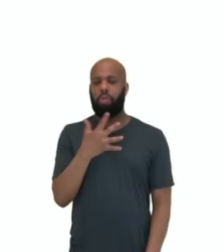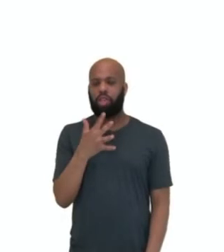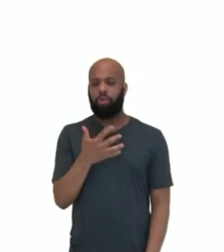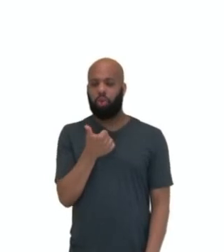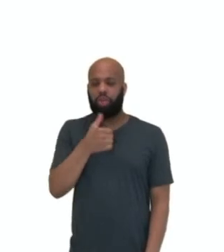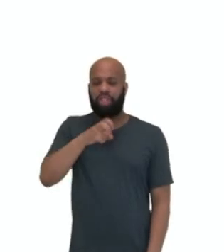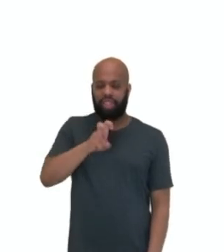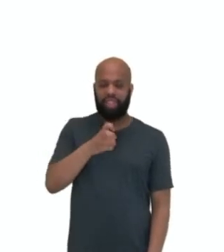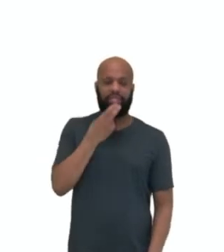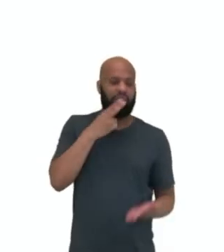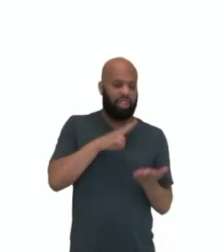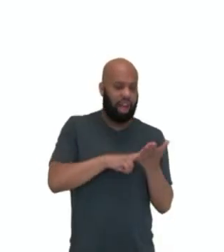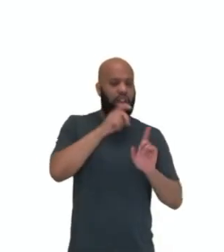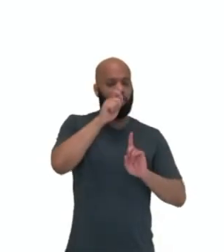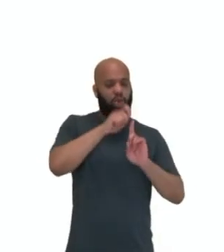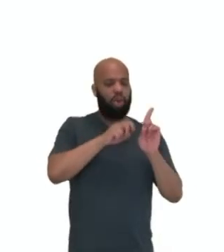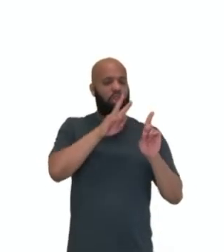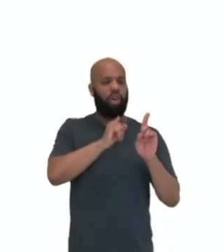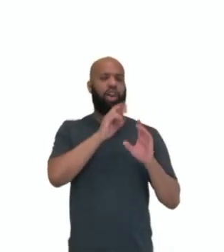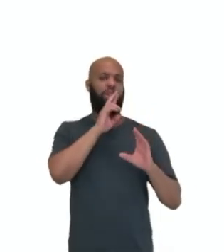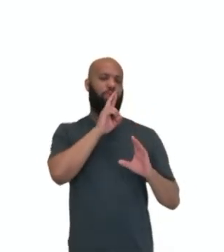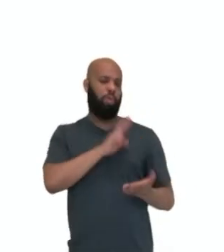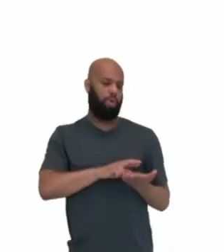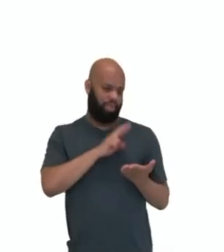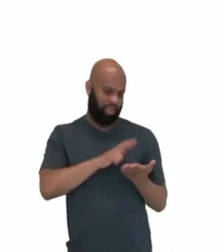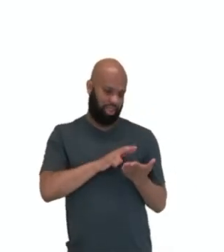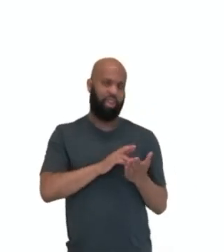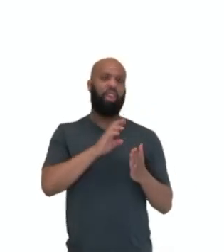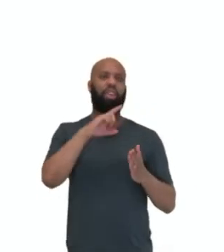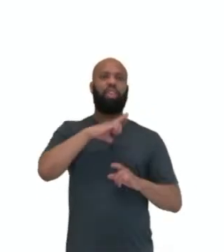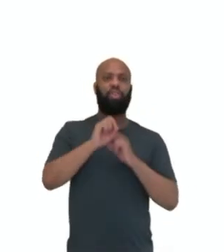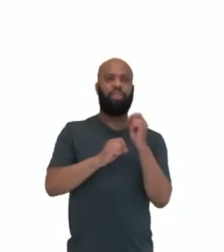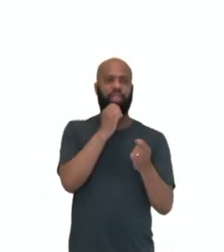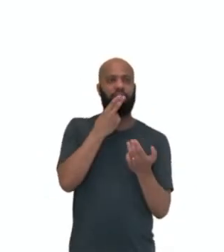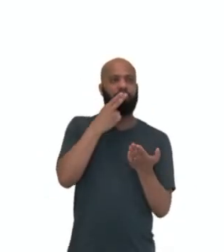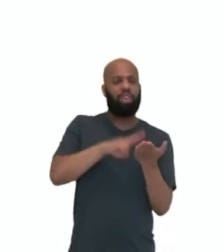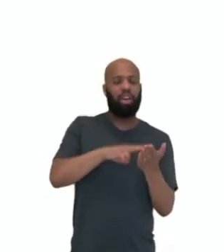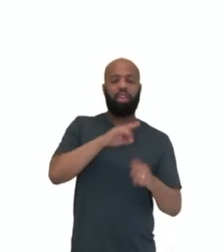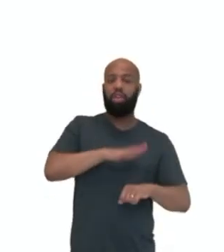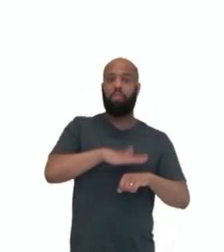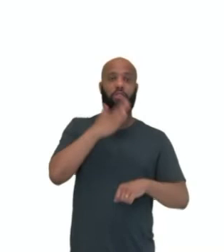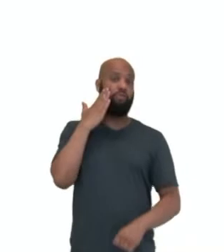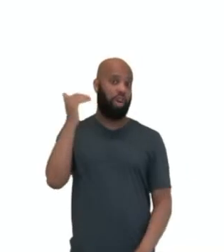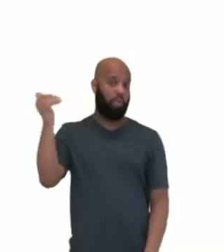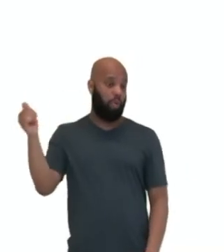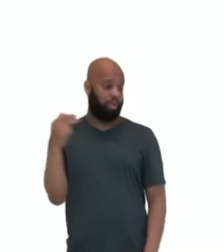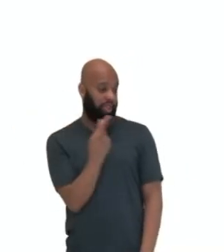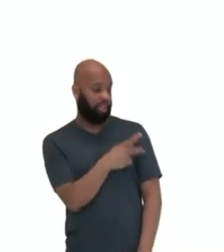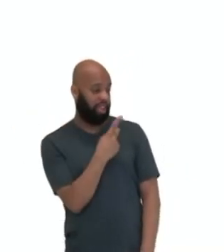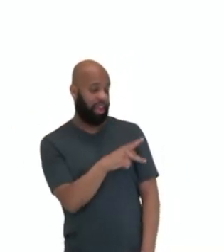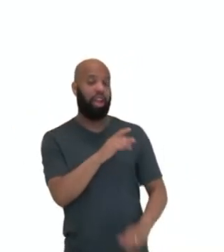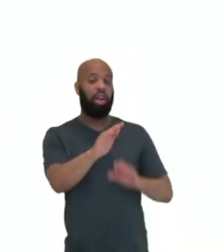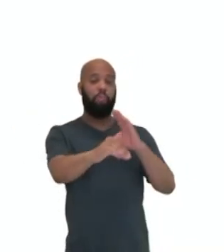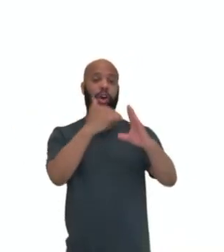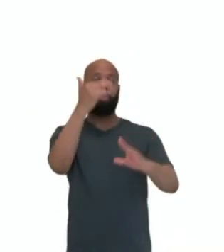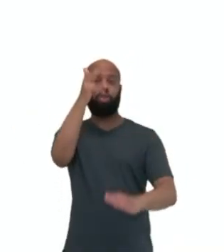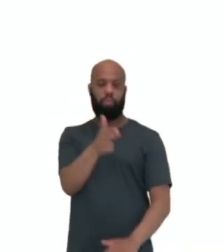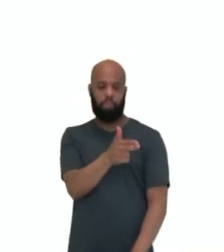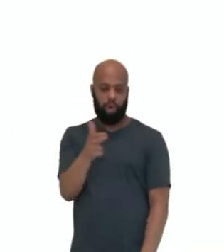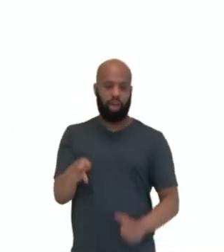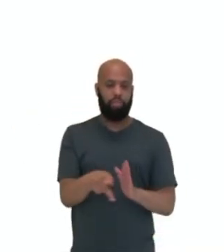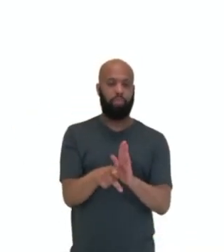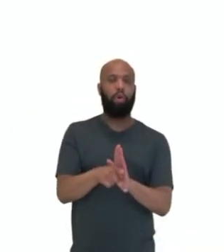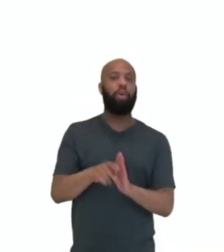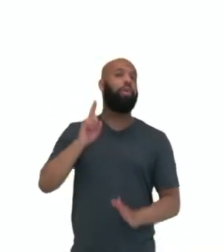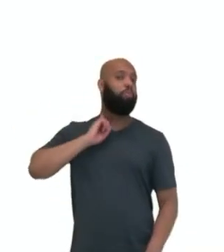15 cartas por mês para responder. Uma das cartas que mais chamou a atenção de Andréia foi enviada por um padre de Minas, que falou